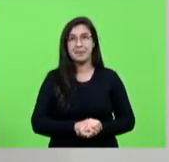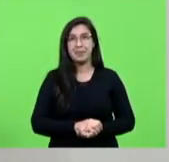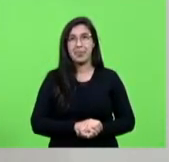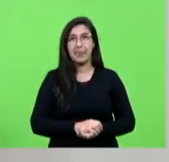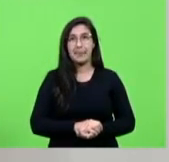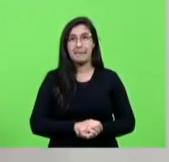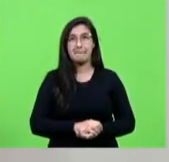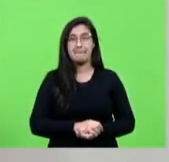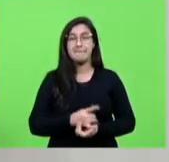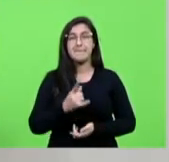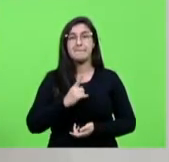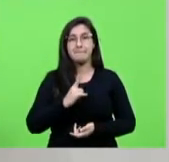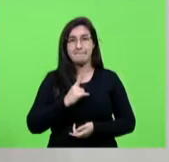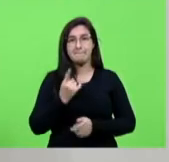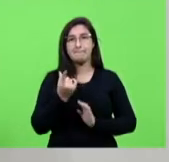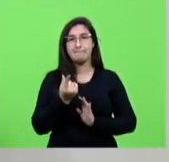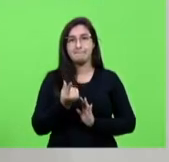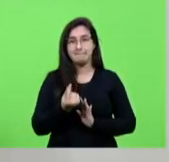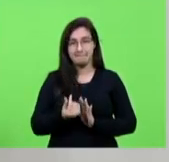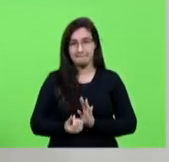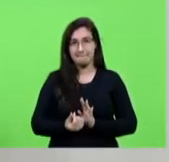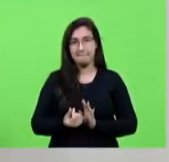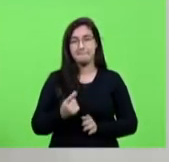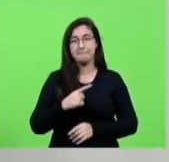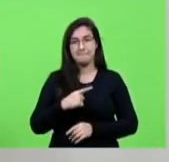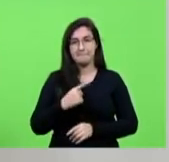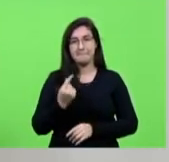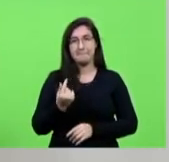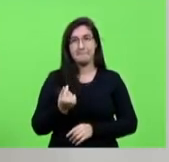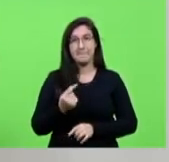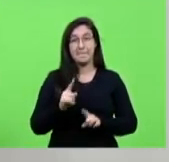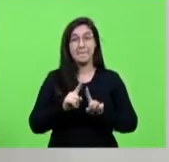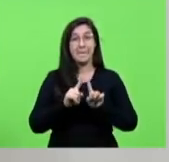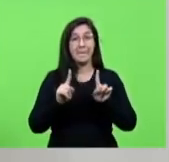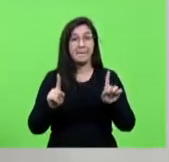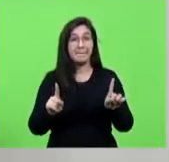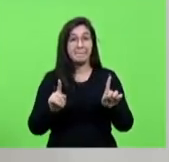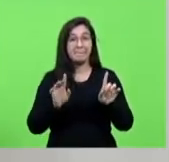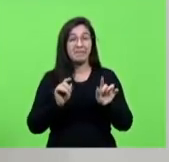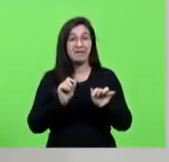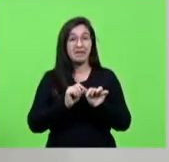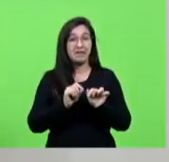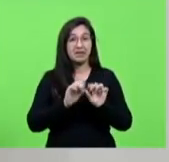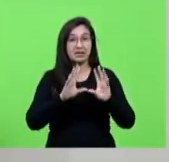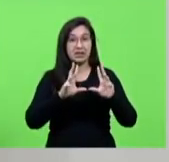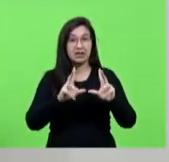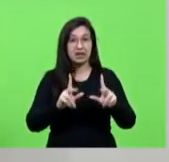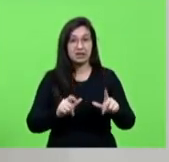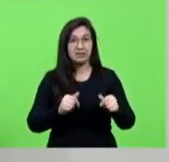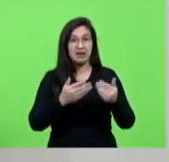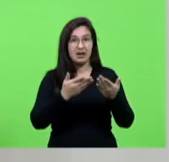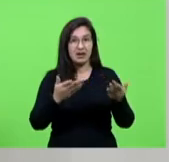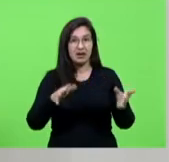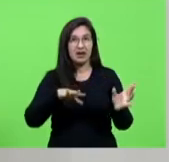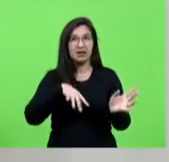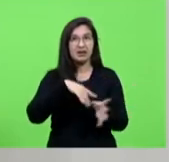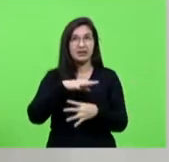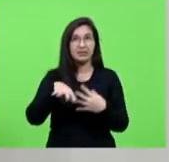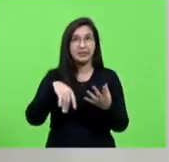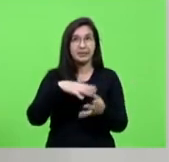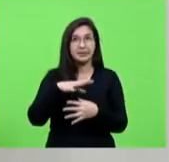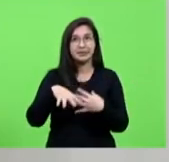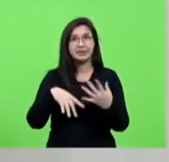E tem dinheiro. Tem dinheiro. Mas para fazer aquela... para limpar aquela bagunça lá, para